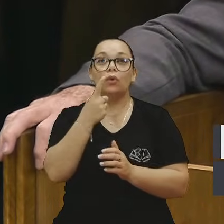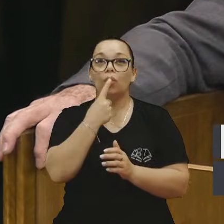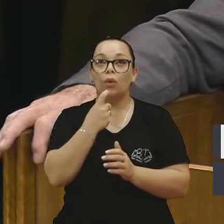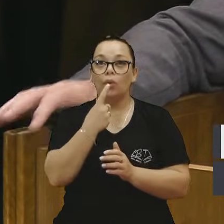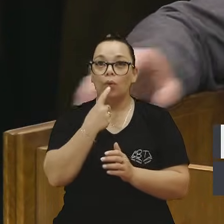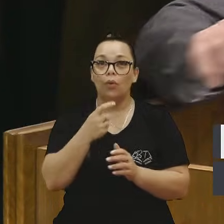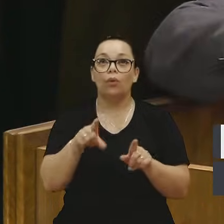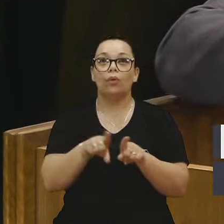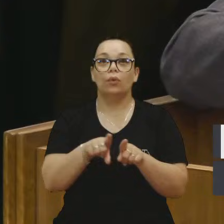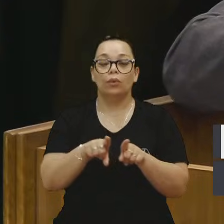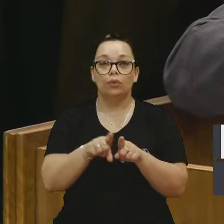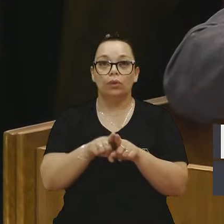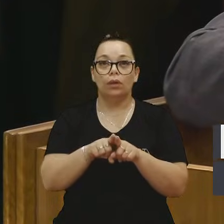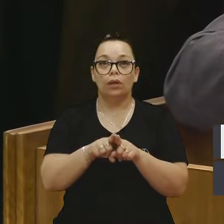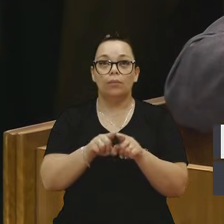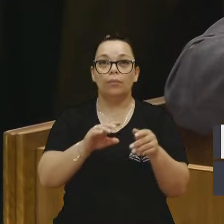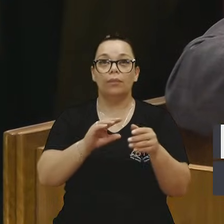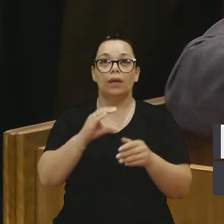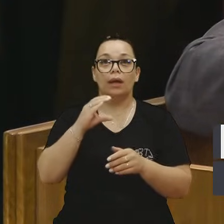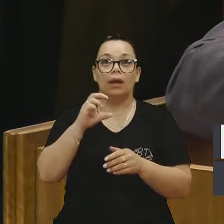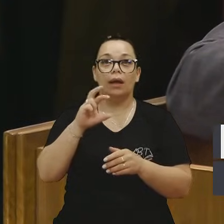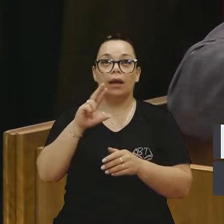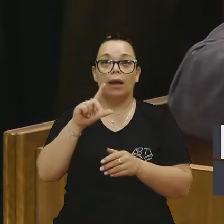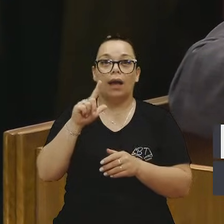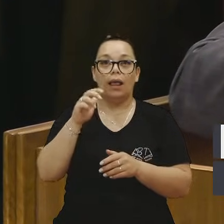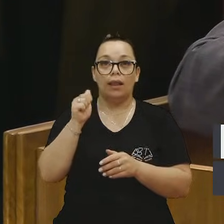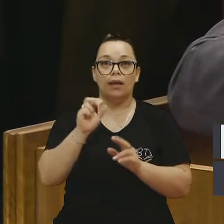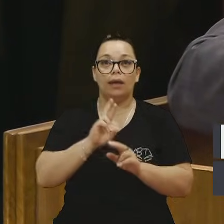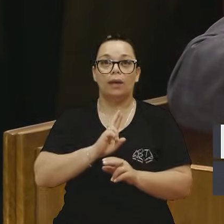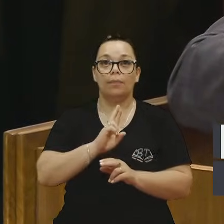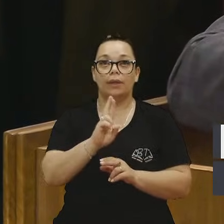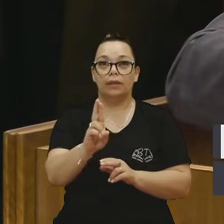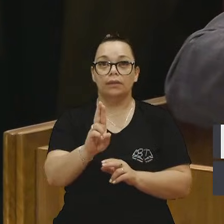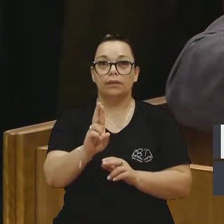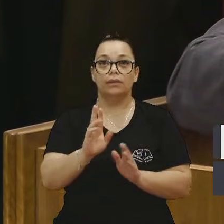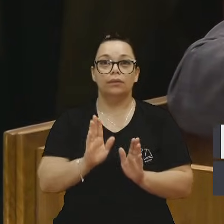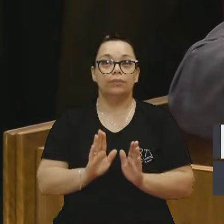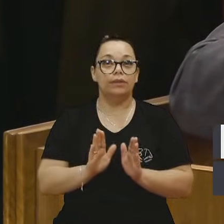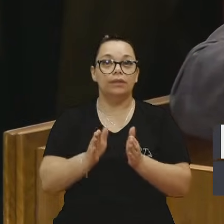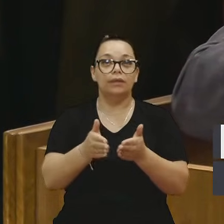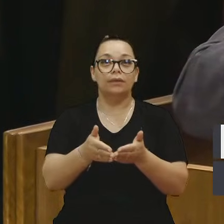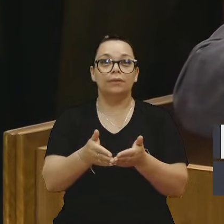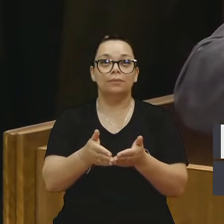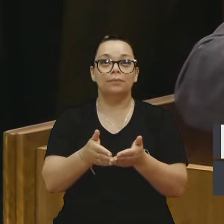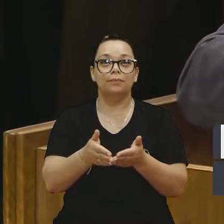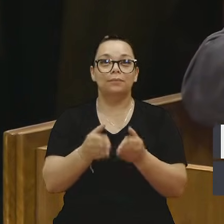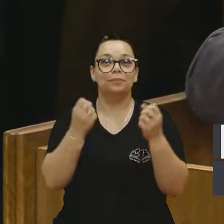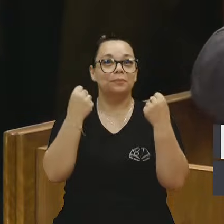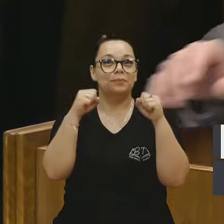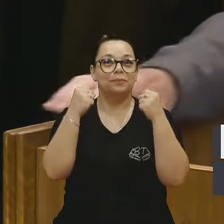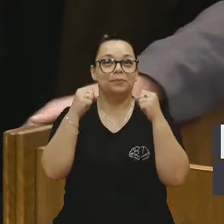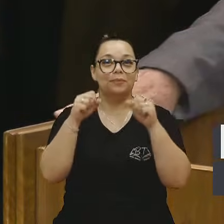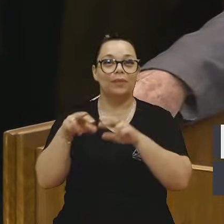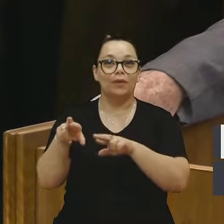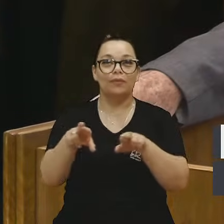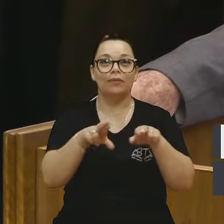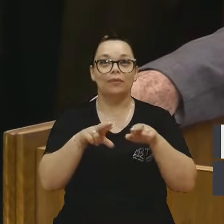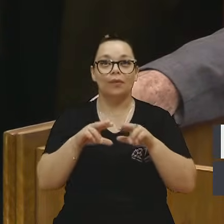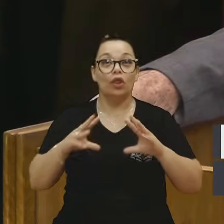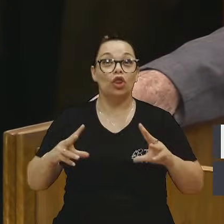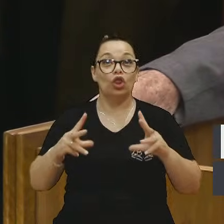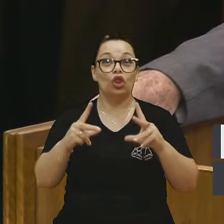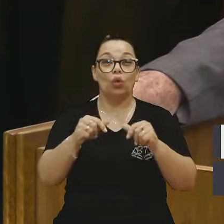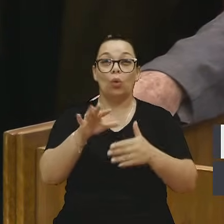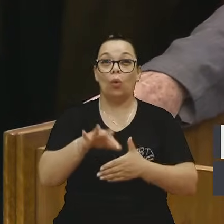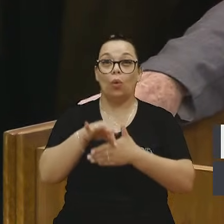Frigeri, saudar também a Carla Preto, representando o Conselho Regional de Educação Física, saudar todas as